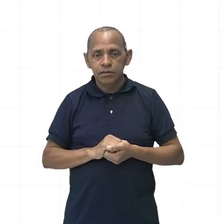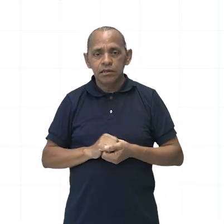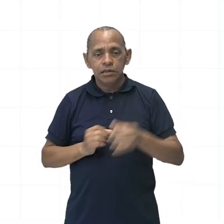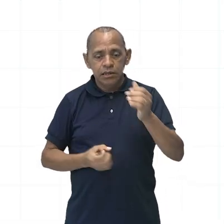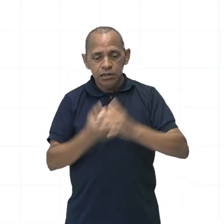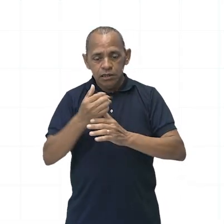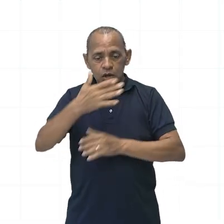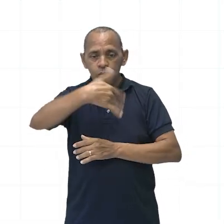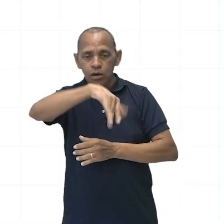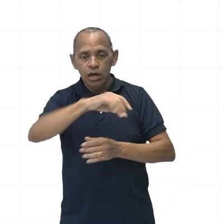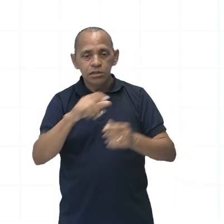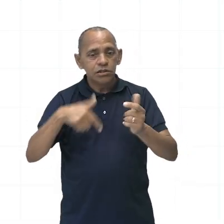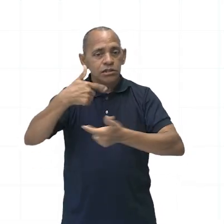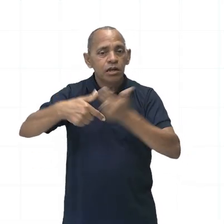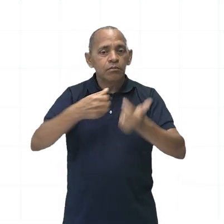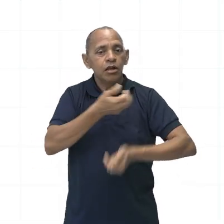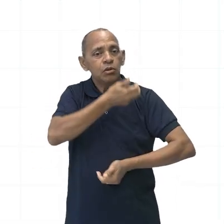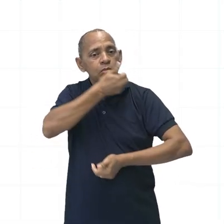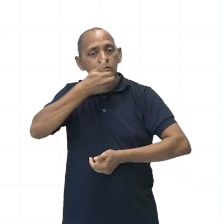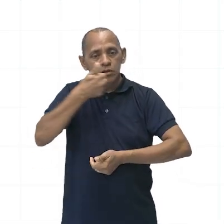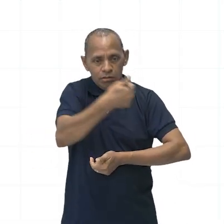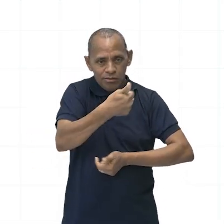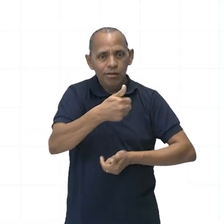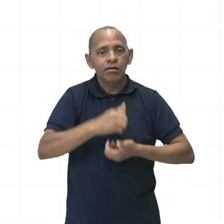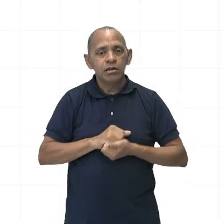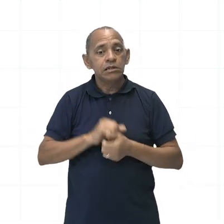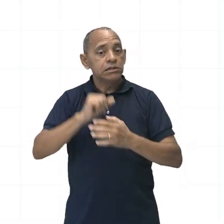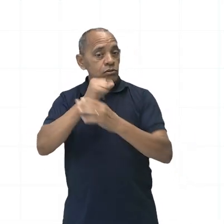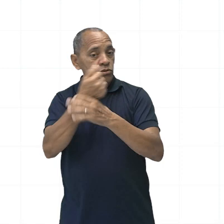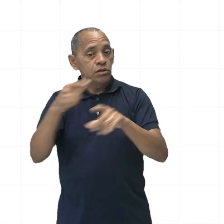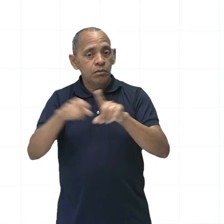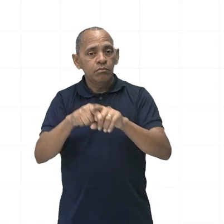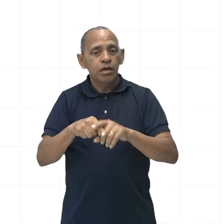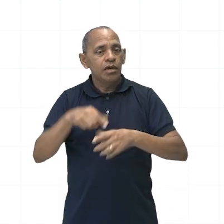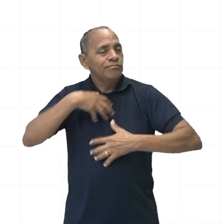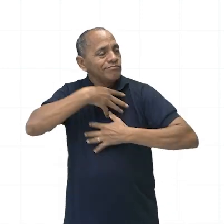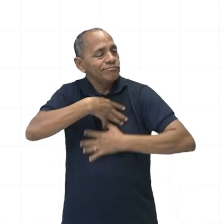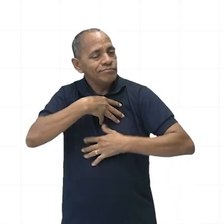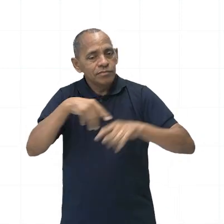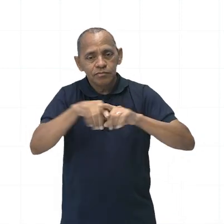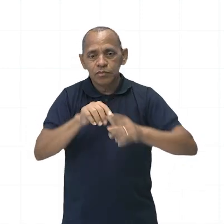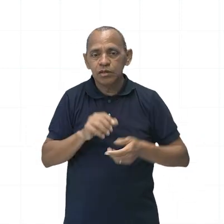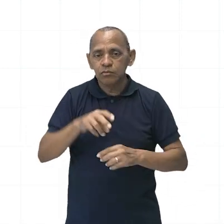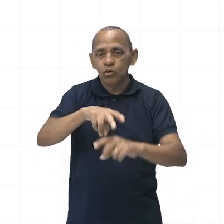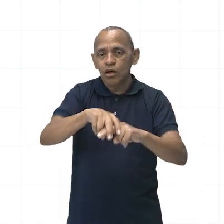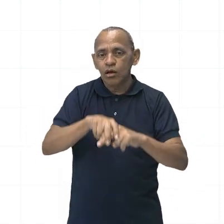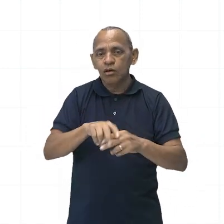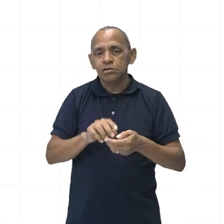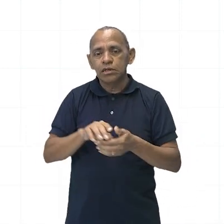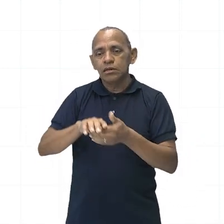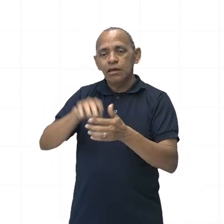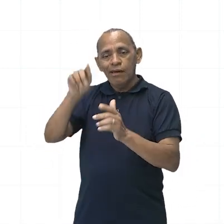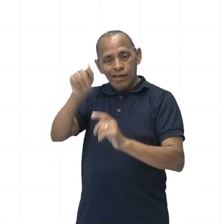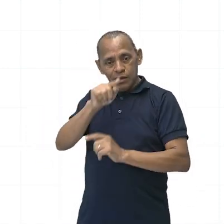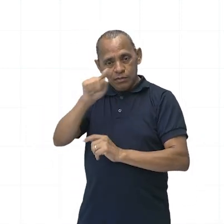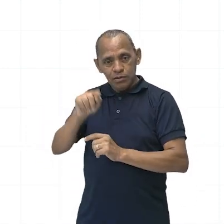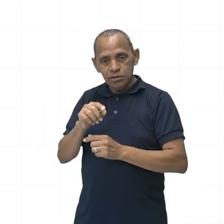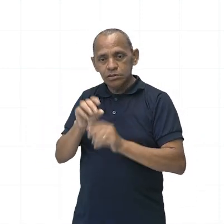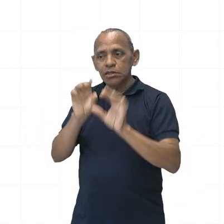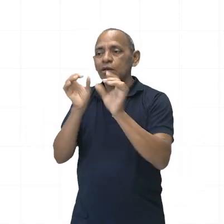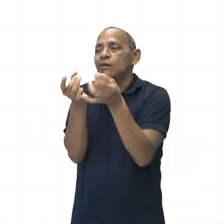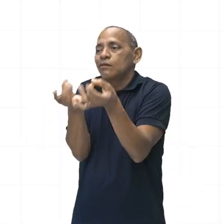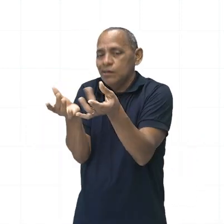um espaço de trabalho mais eficiente, seguro e agradável, através da eliminação do desperdício de material e